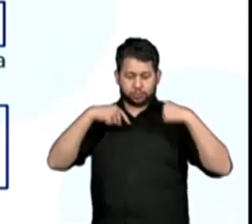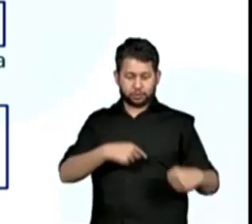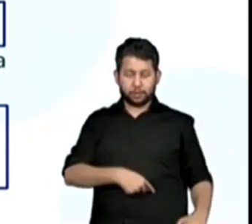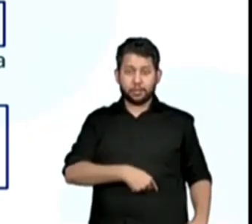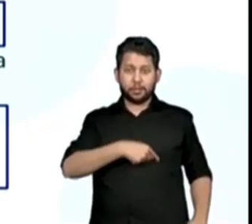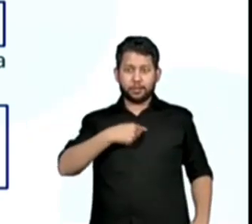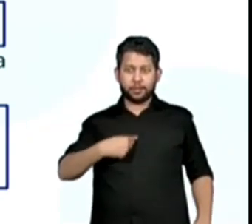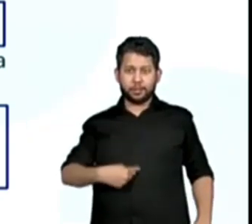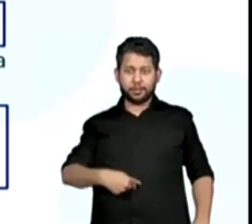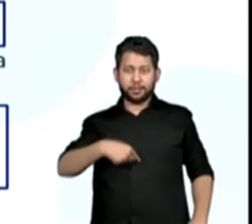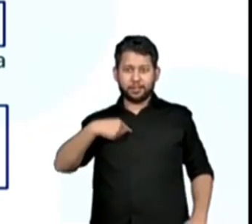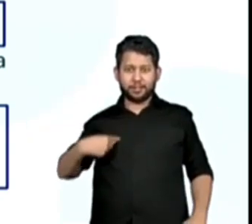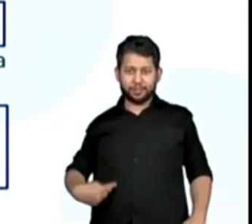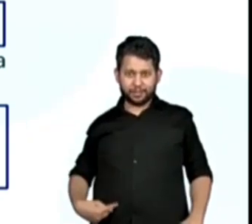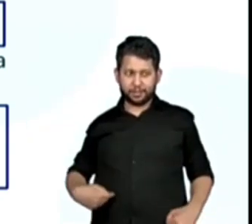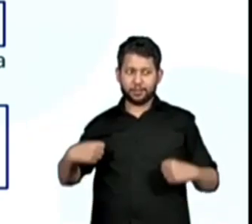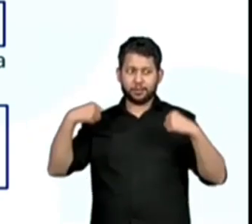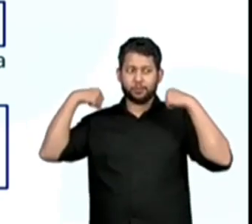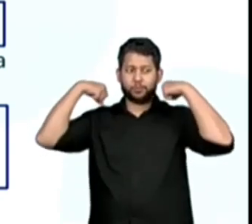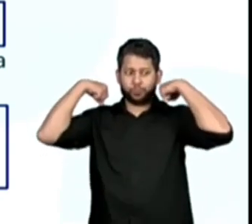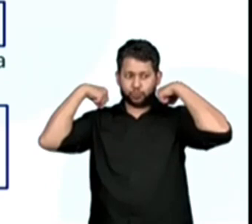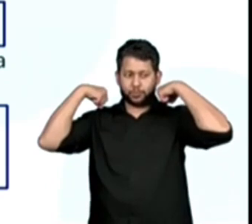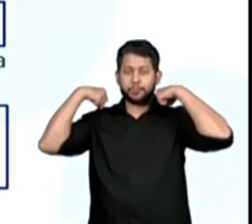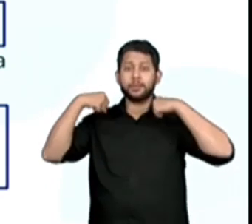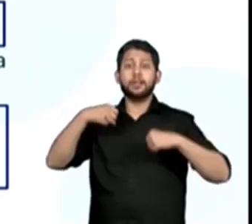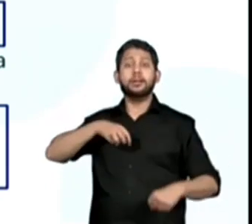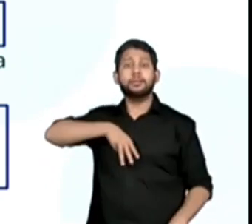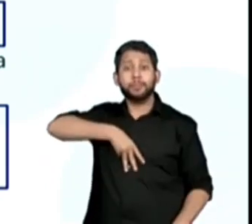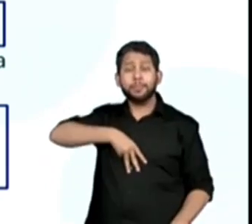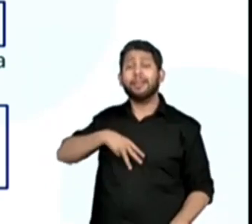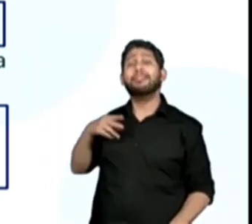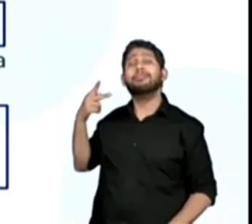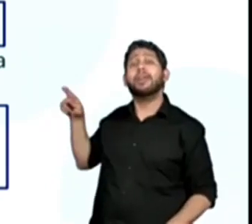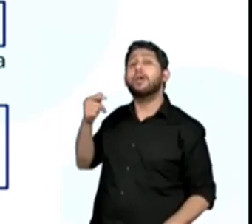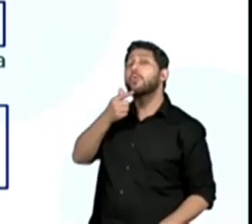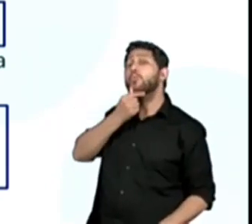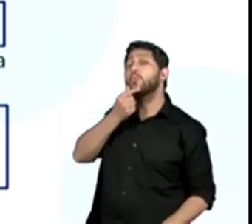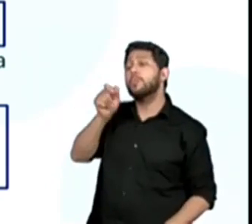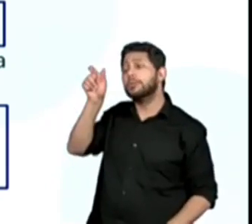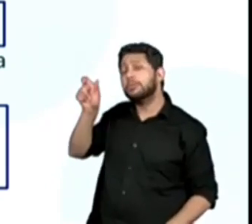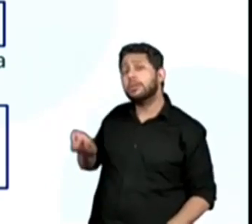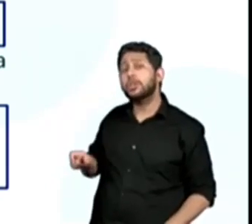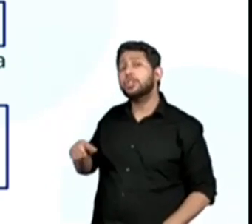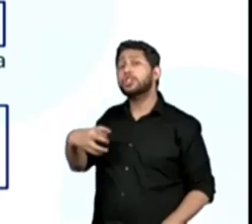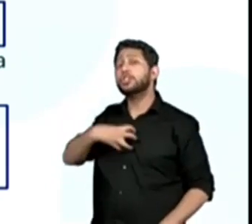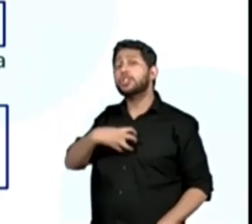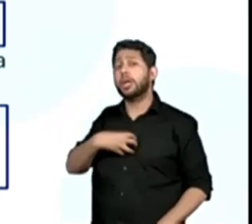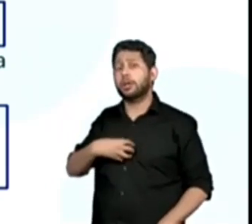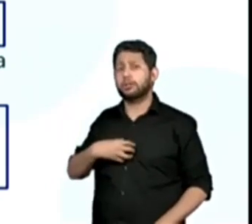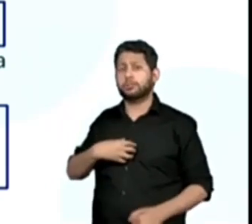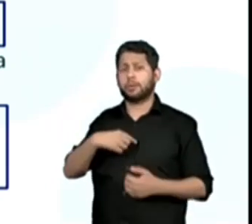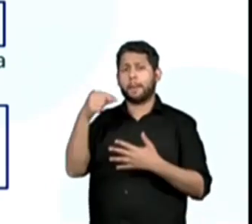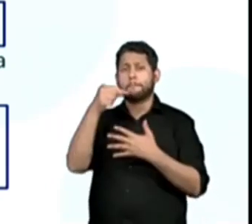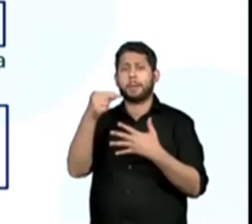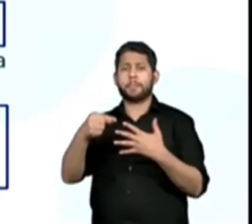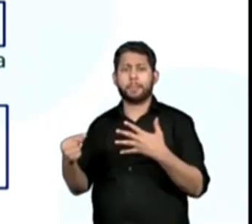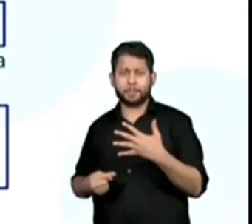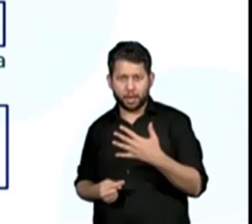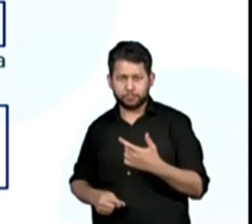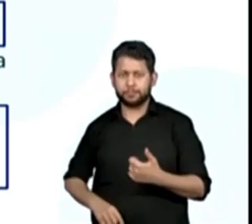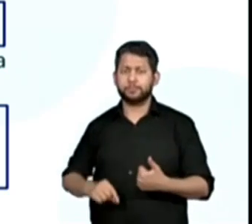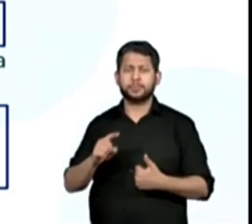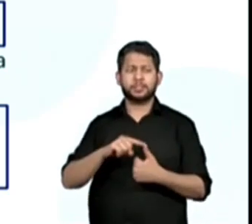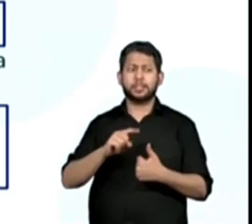Quais são as características dele que aparecem na tirinha? Ele é o mais forte, então vamos lá,